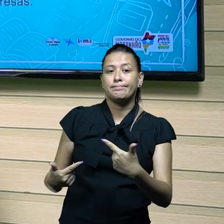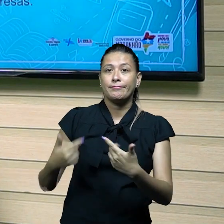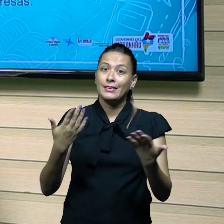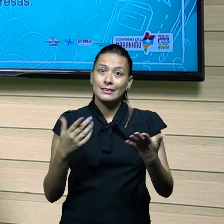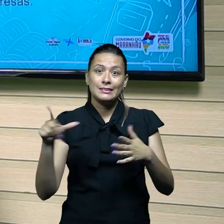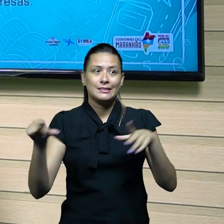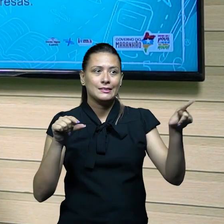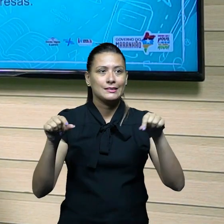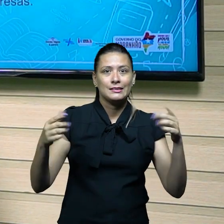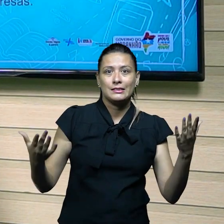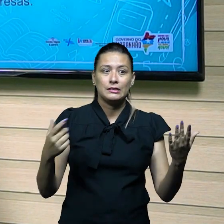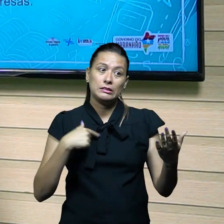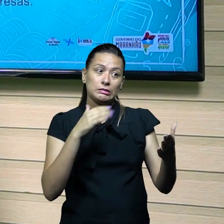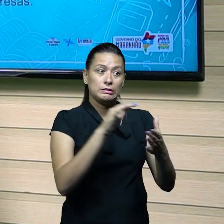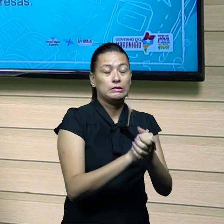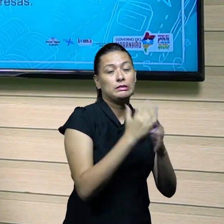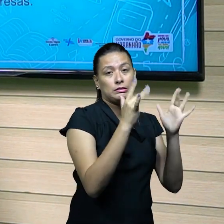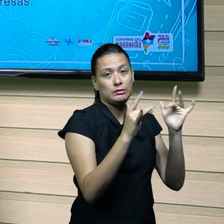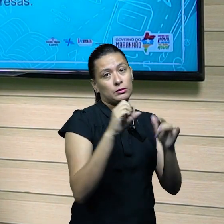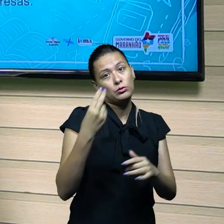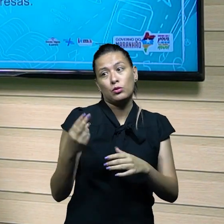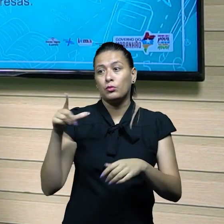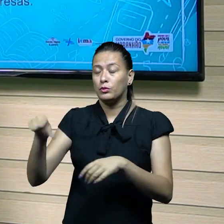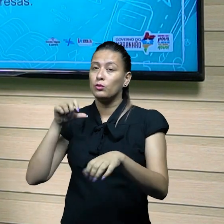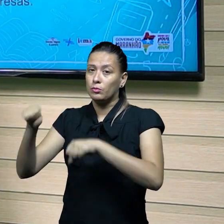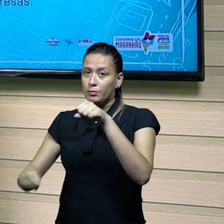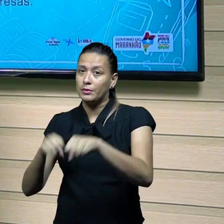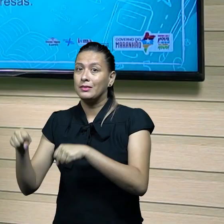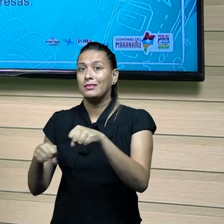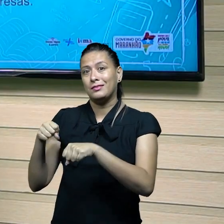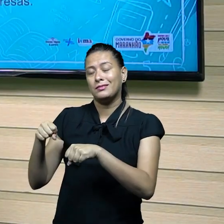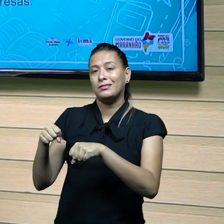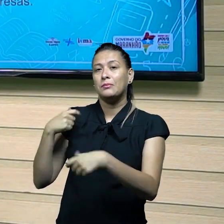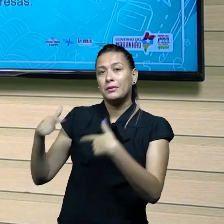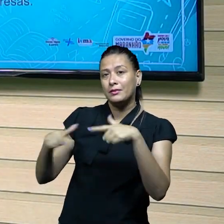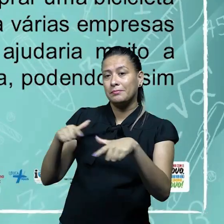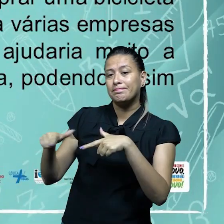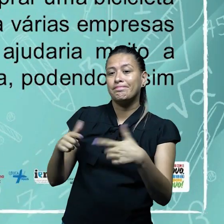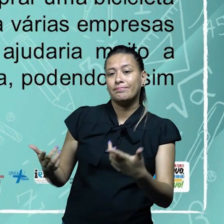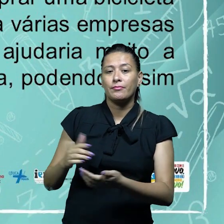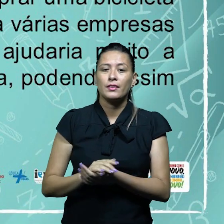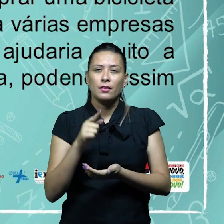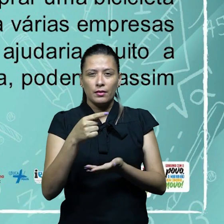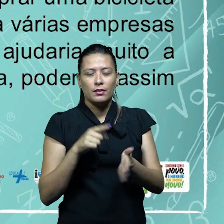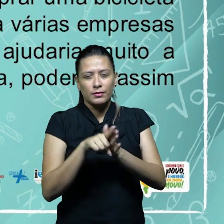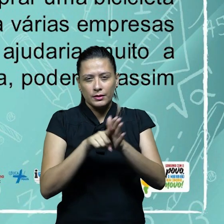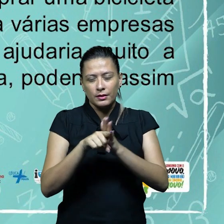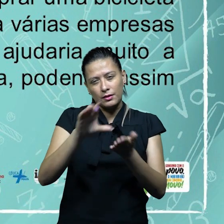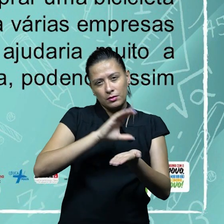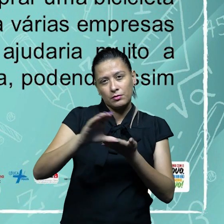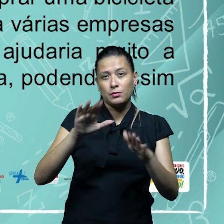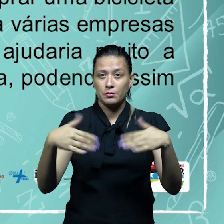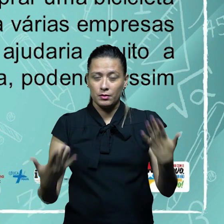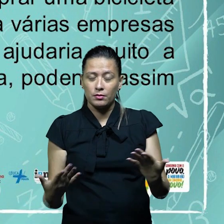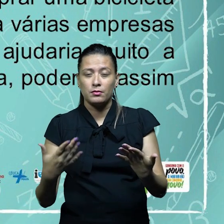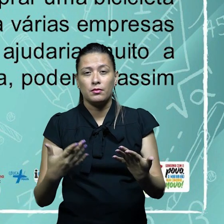para trabalhar. E ela vai fazer análise de investimento para saber qual vai dar a maior rentabilidade para ela, ok? Então, por que ela presta consultoria?